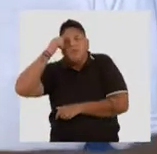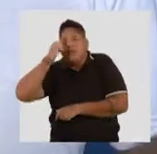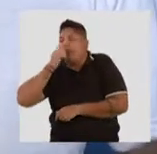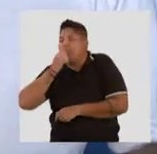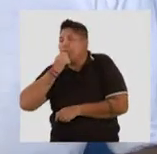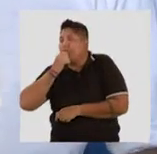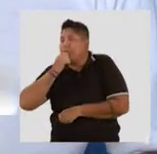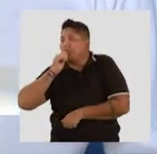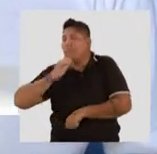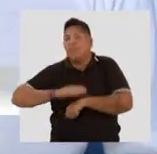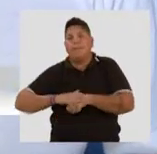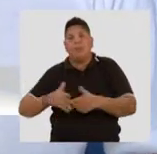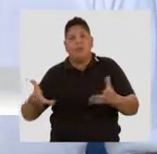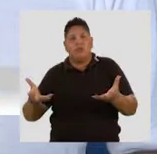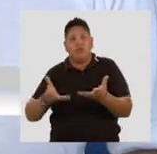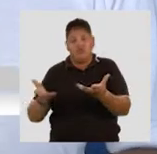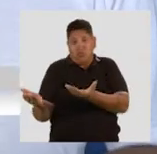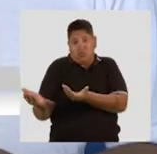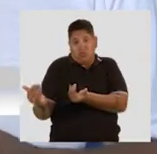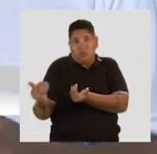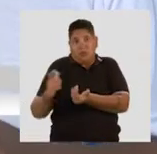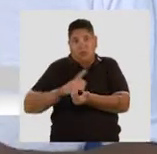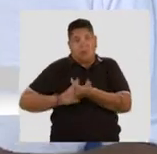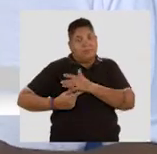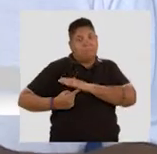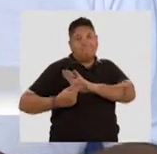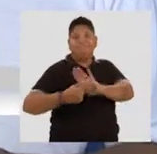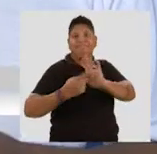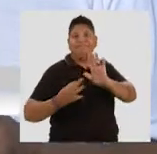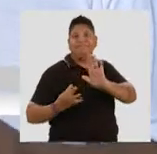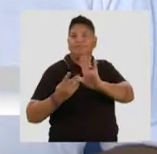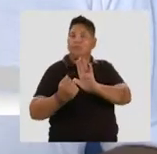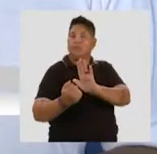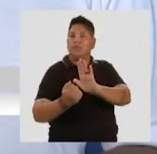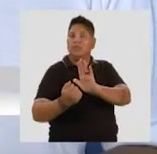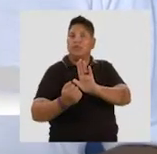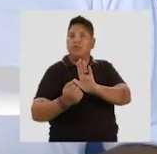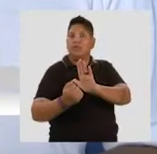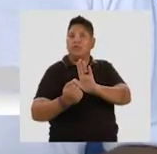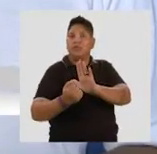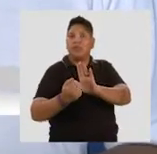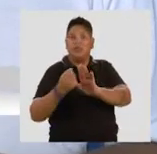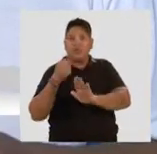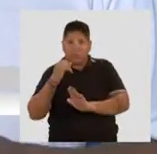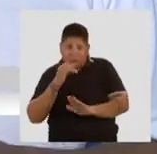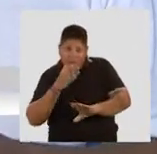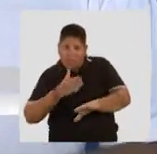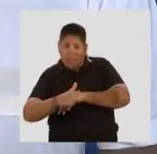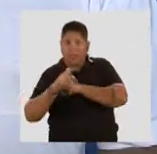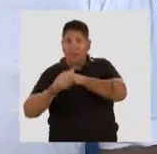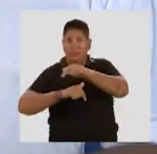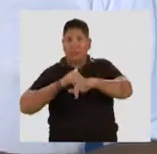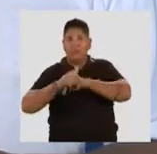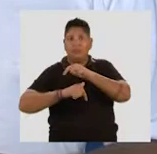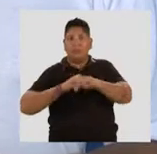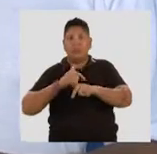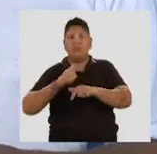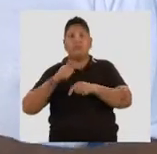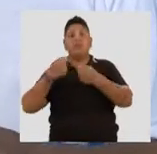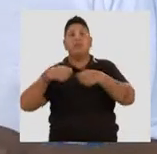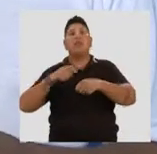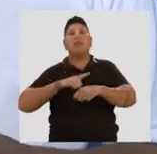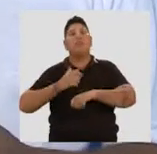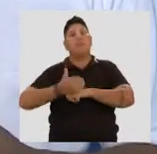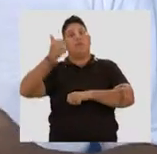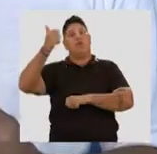negro, mais ainda o jovem, ele tem que se sobressair de tudo, certo? Quando entra no mercado de